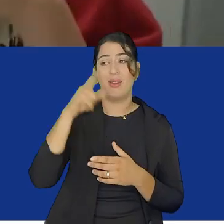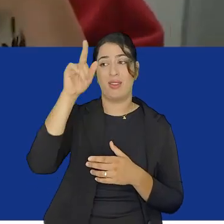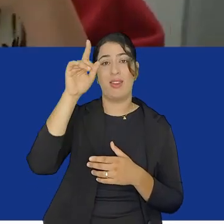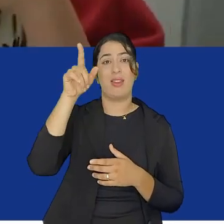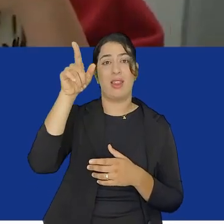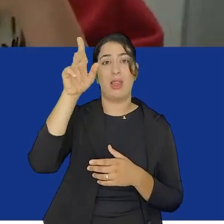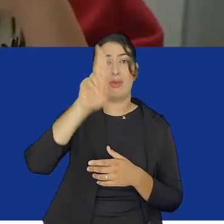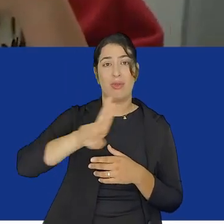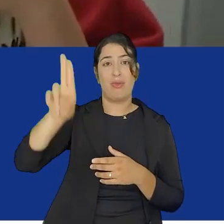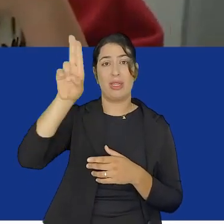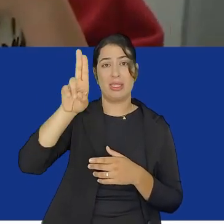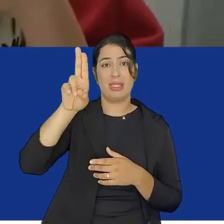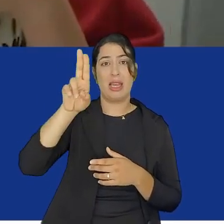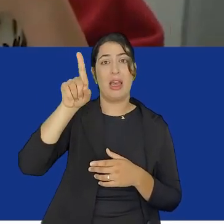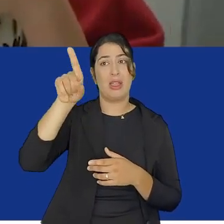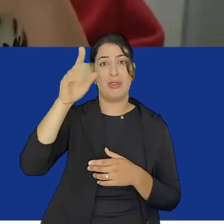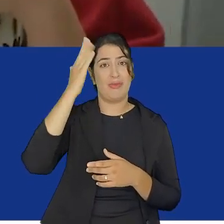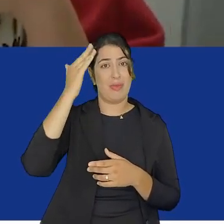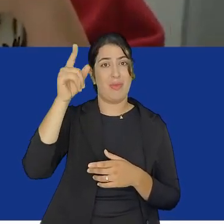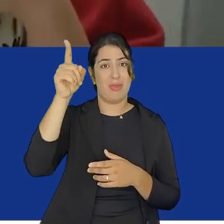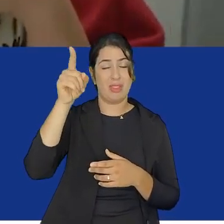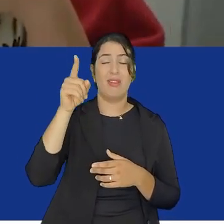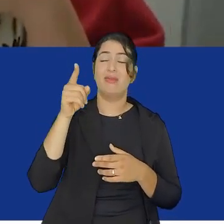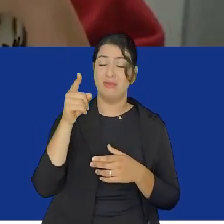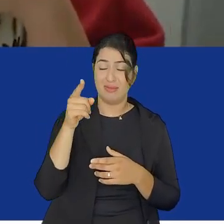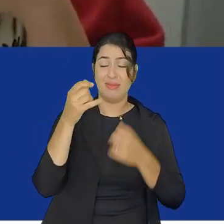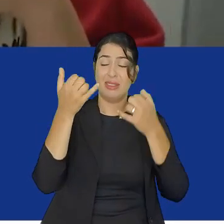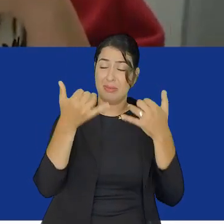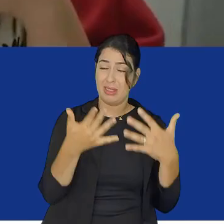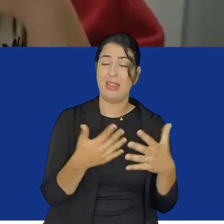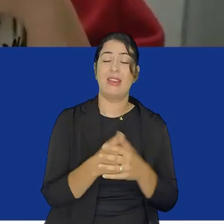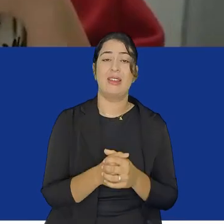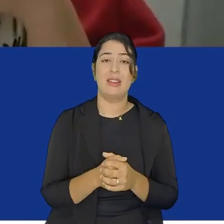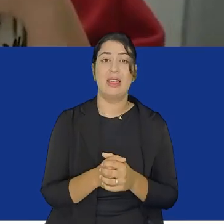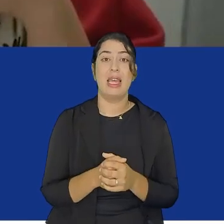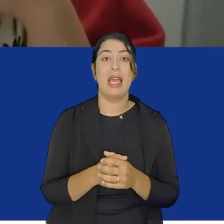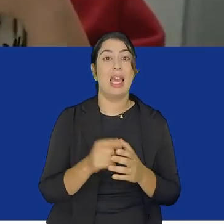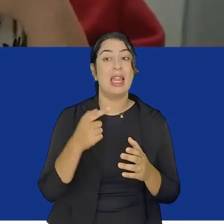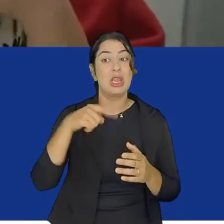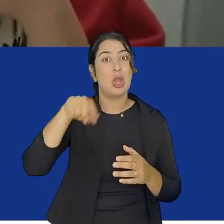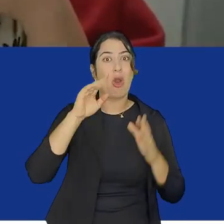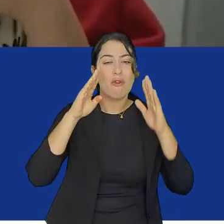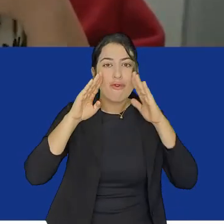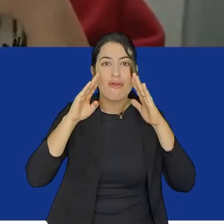isso. O que fala aqui, hoje, falar das relações não é secundário, é central, o cuidado das